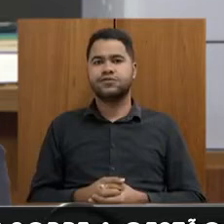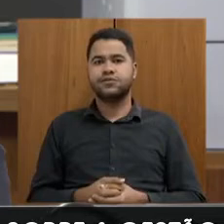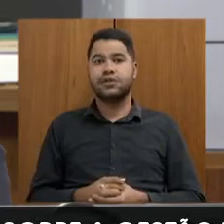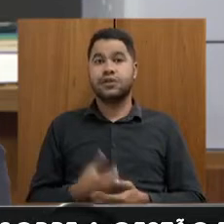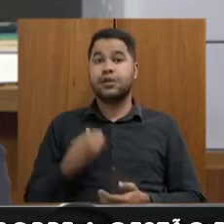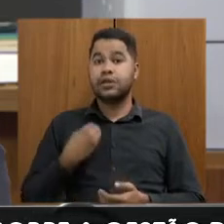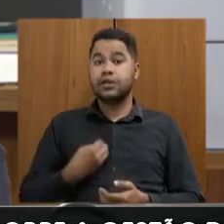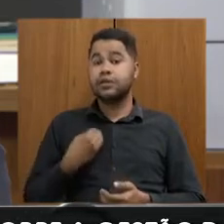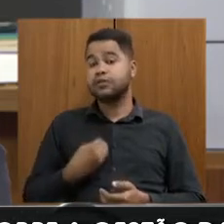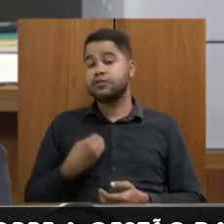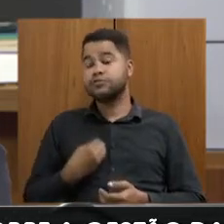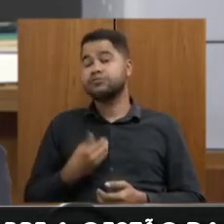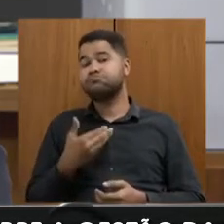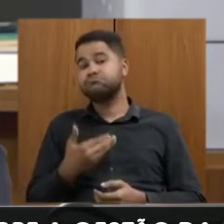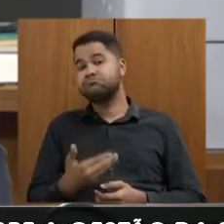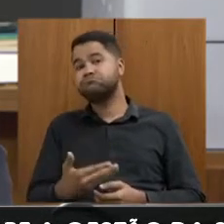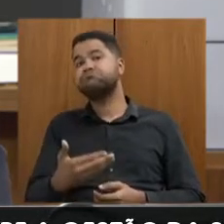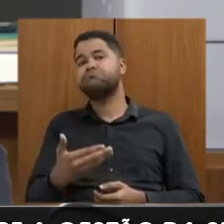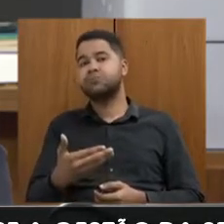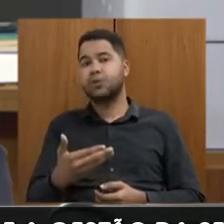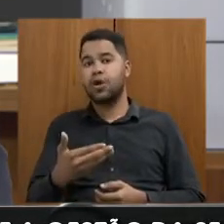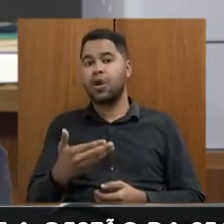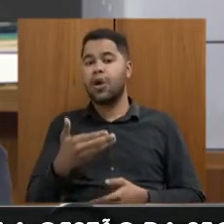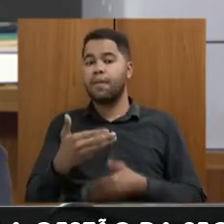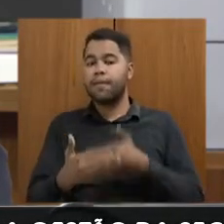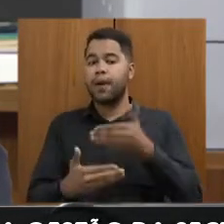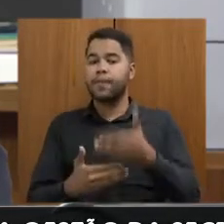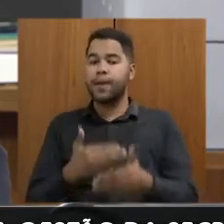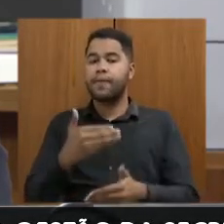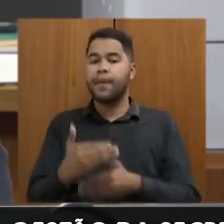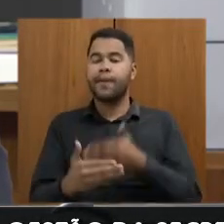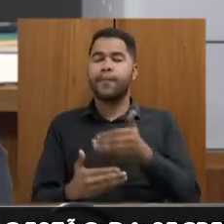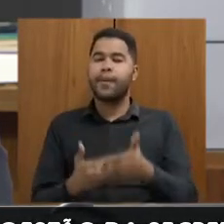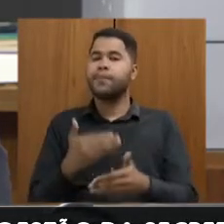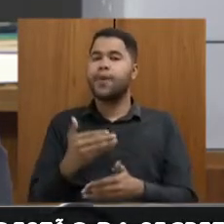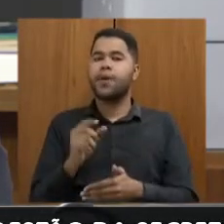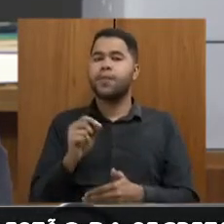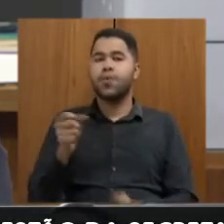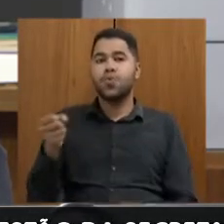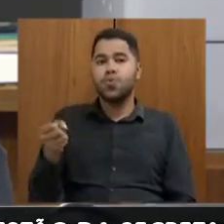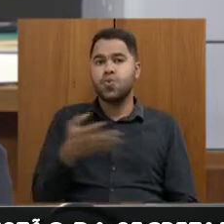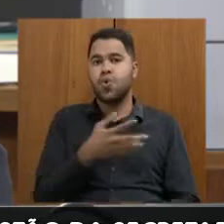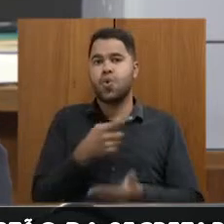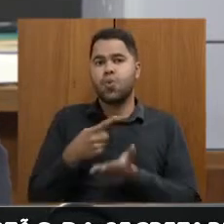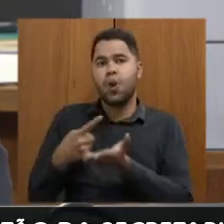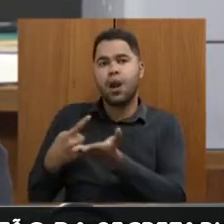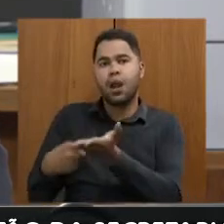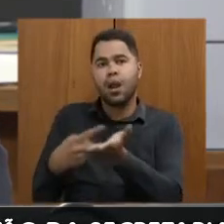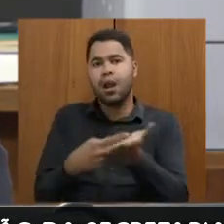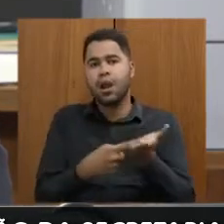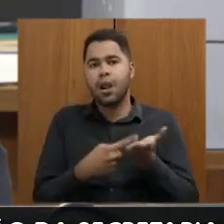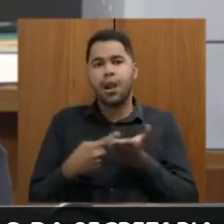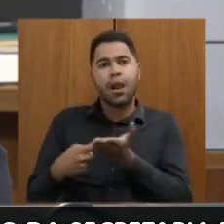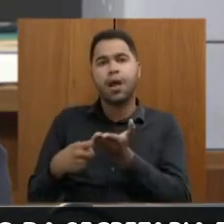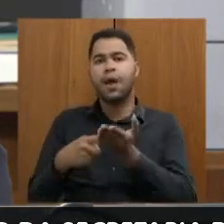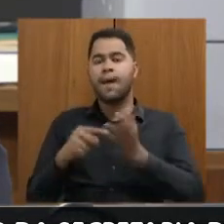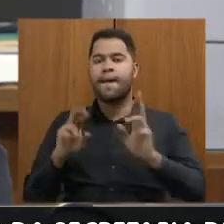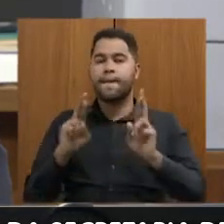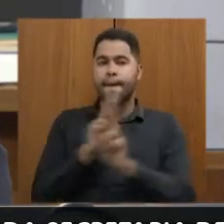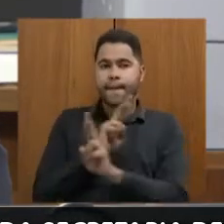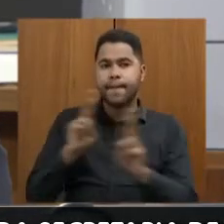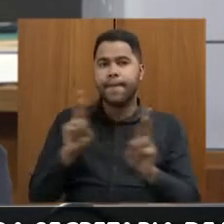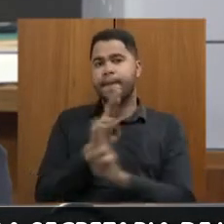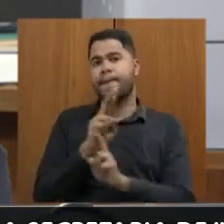existiram e existem andamento um um novo acordo é relacionado